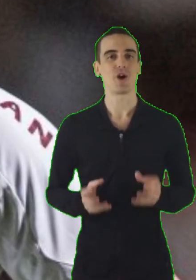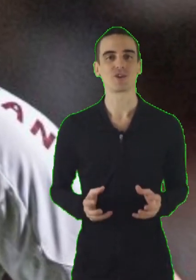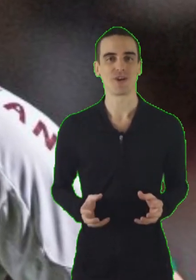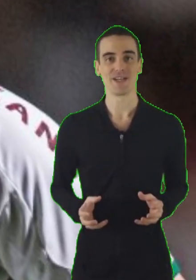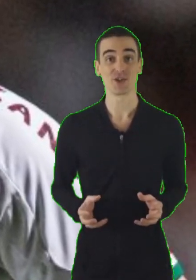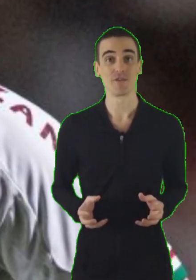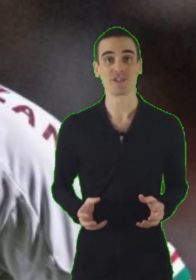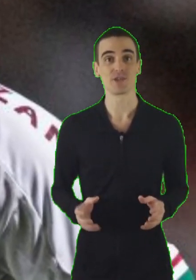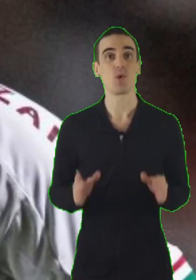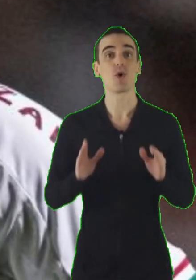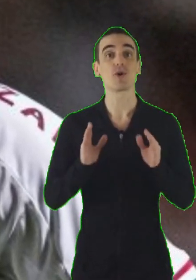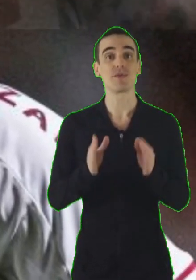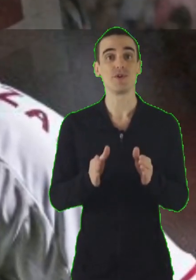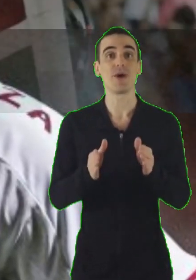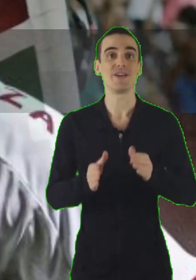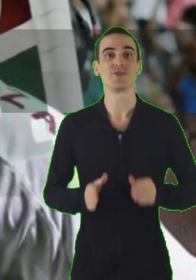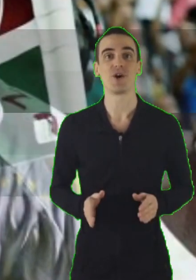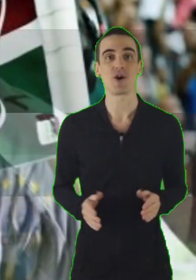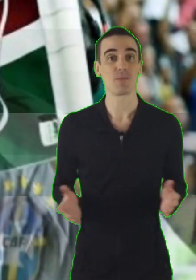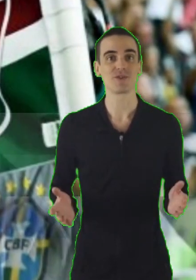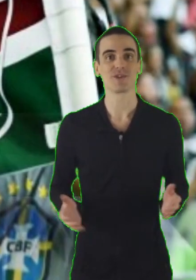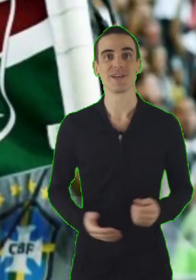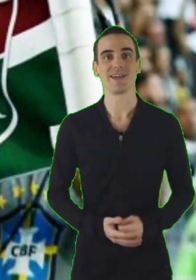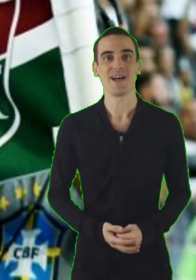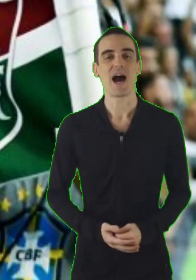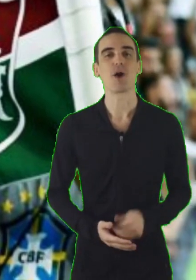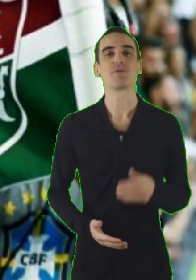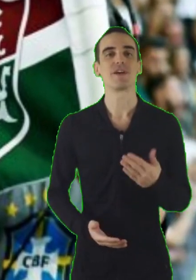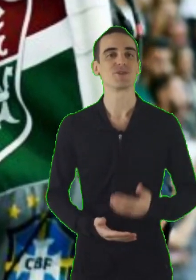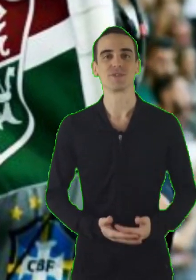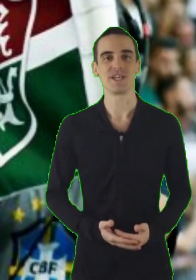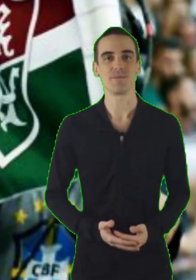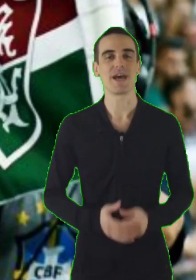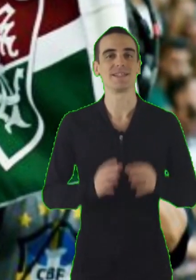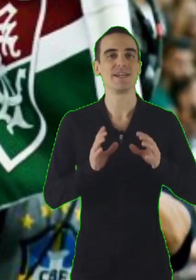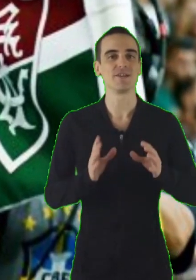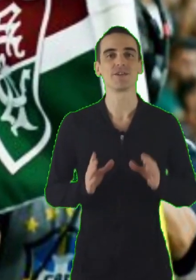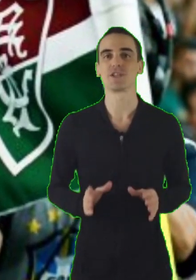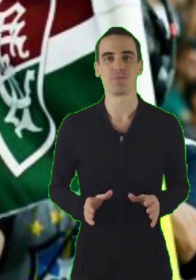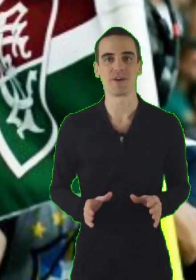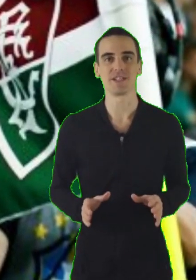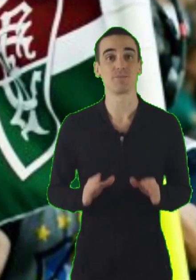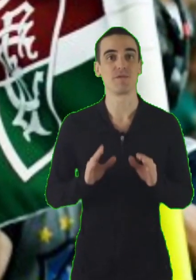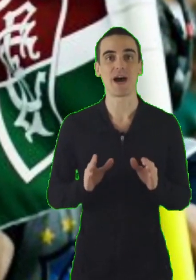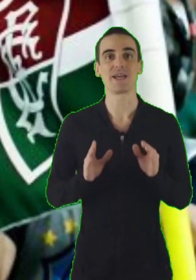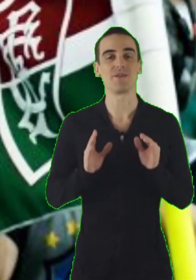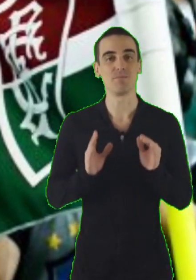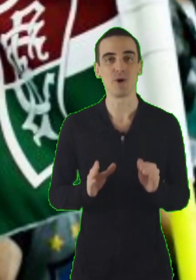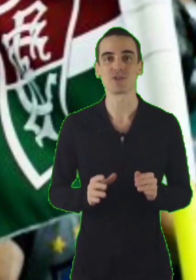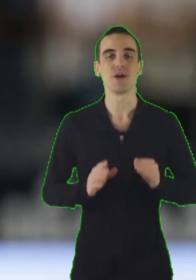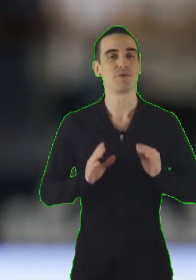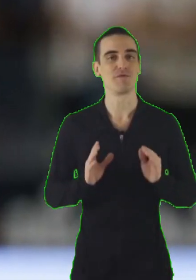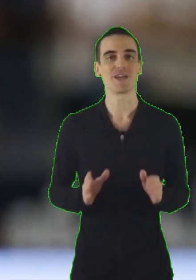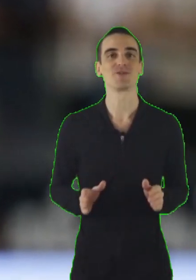seleção brasileira. Apesar da brincadeira de Ronaldo em abrir as portas do Cruzeiro, Germán Cano não sairá tão cedo do Fluminense.